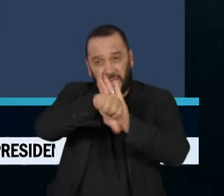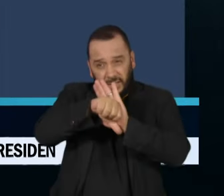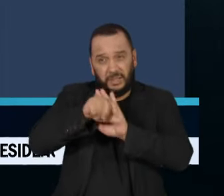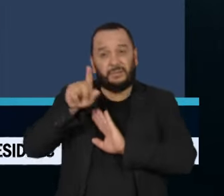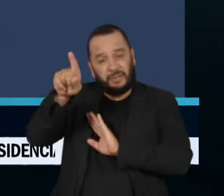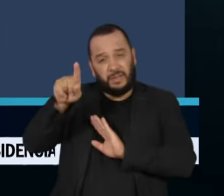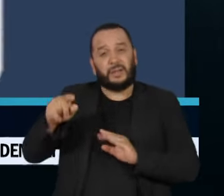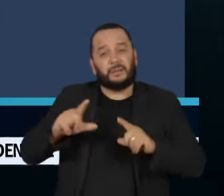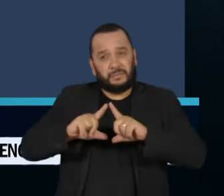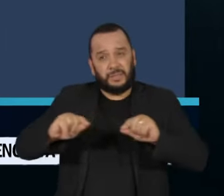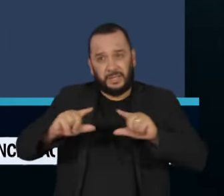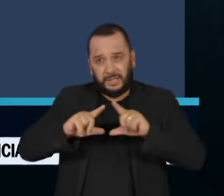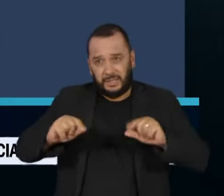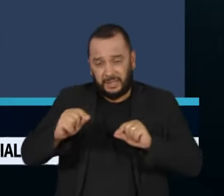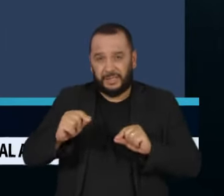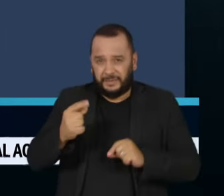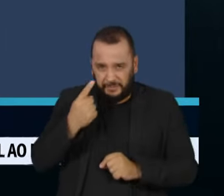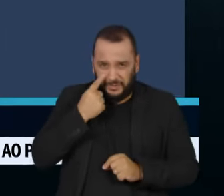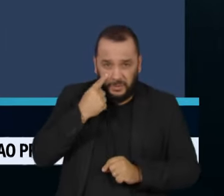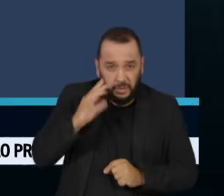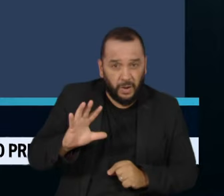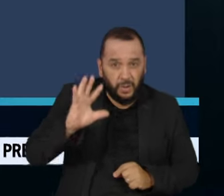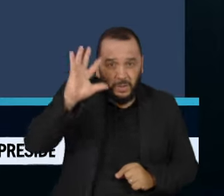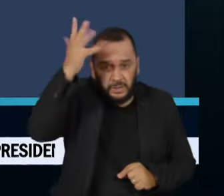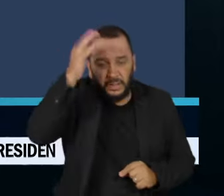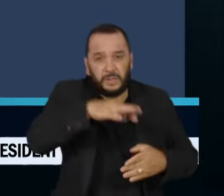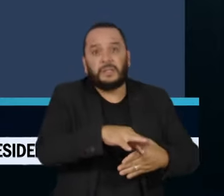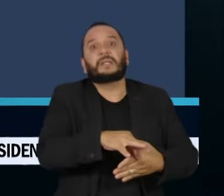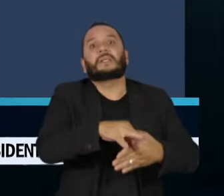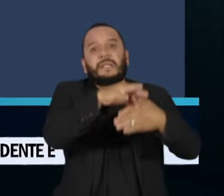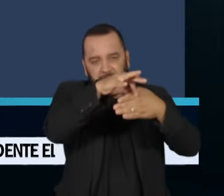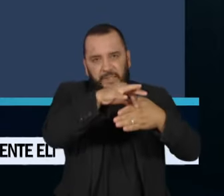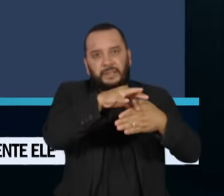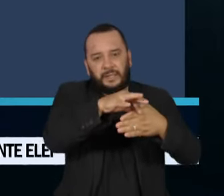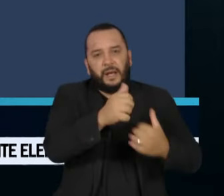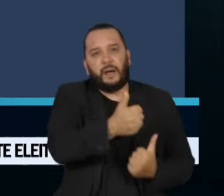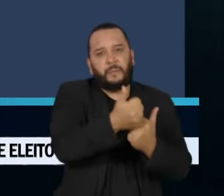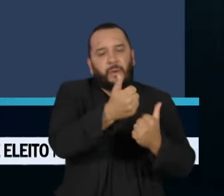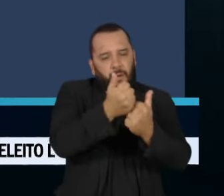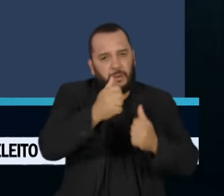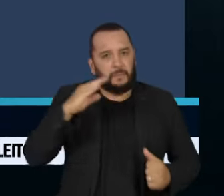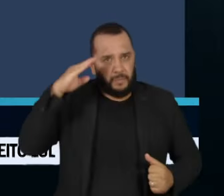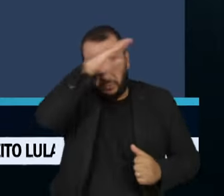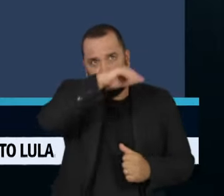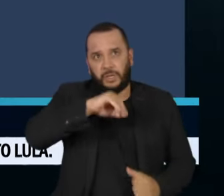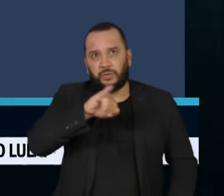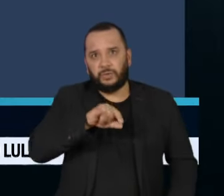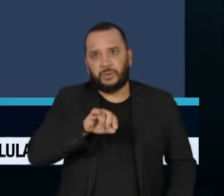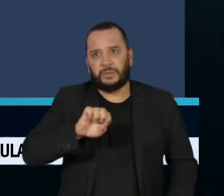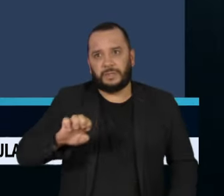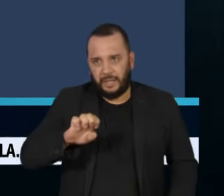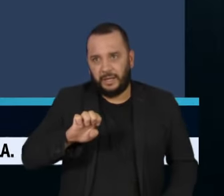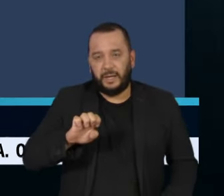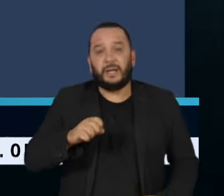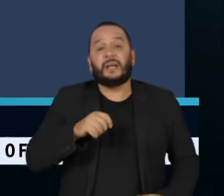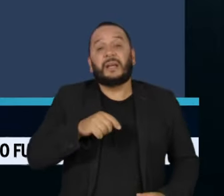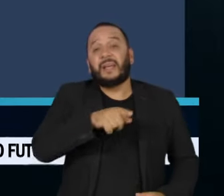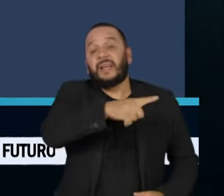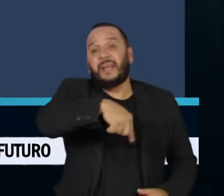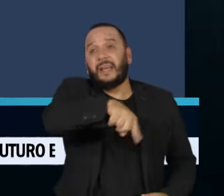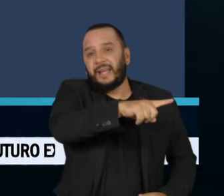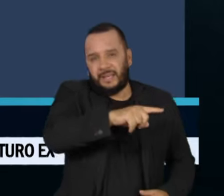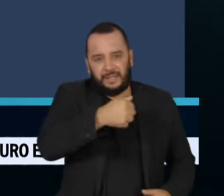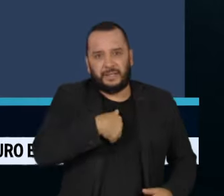dias, dando como exemplo a reação à prisão do líder bolsonarista José Acácio Sereri Chavante, em que manifestantes